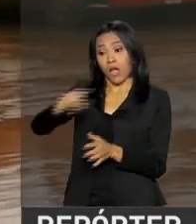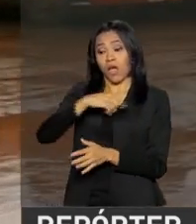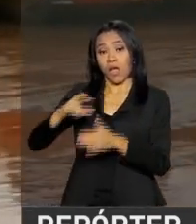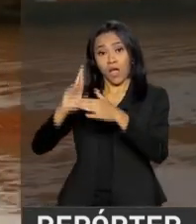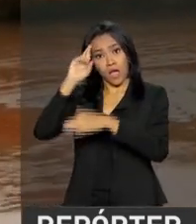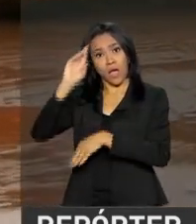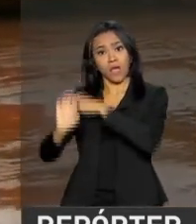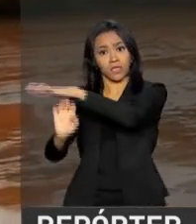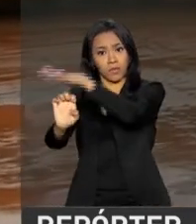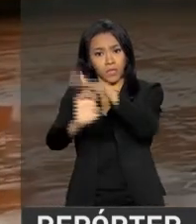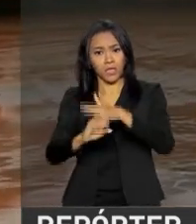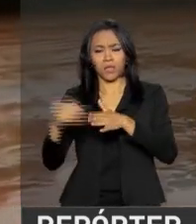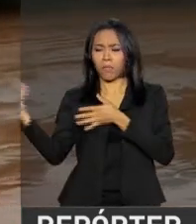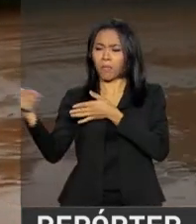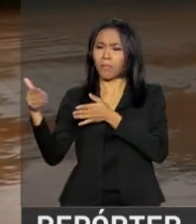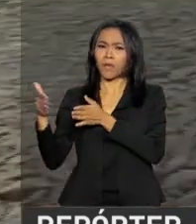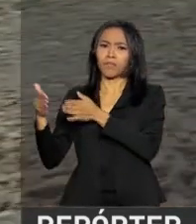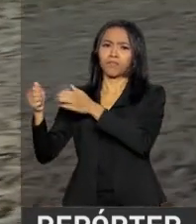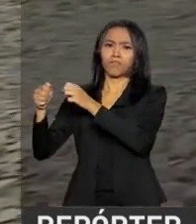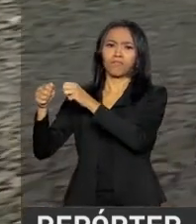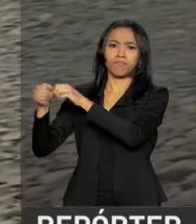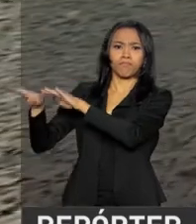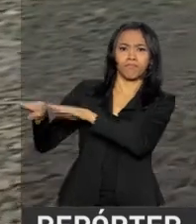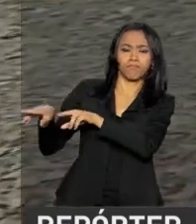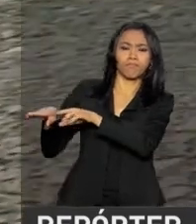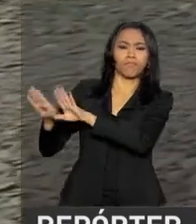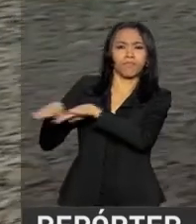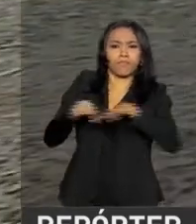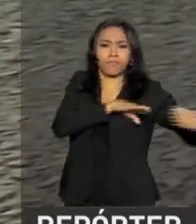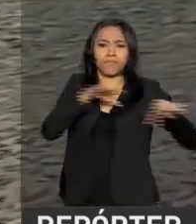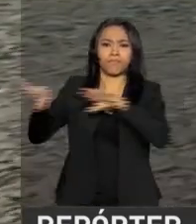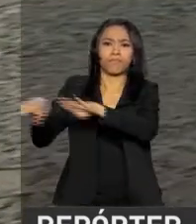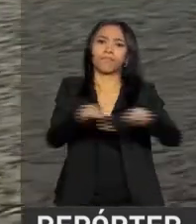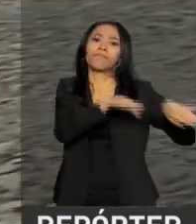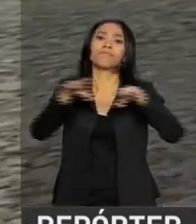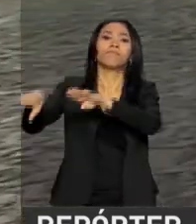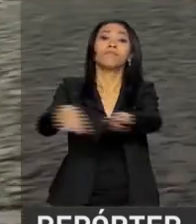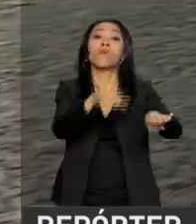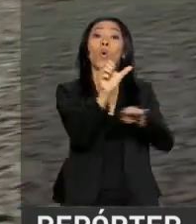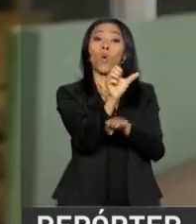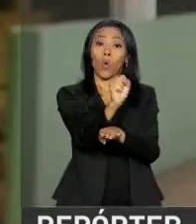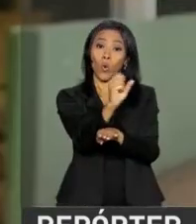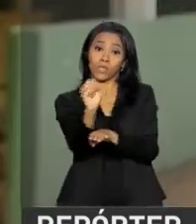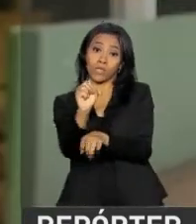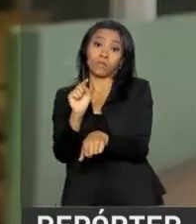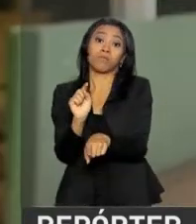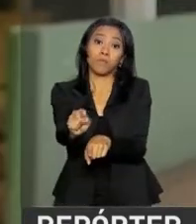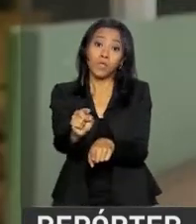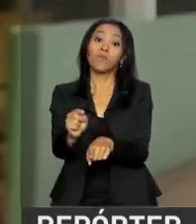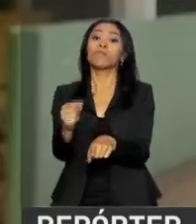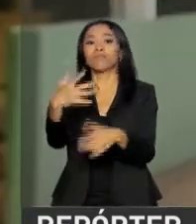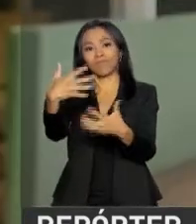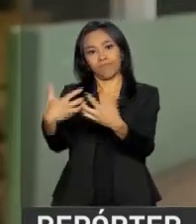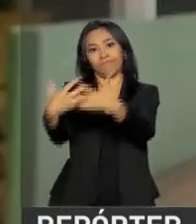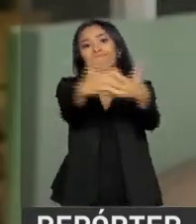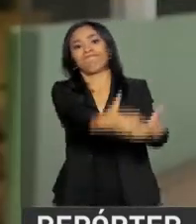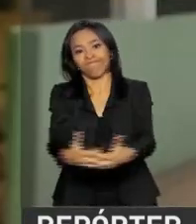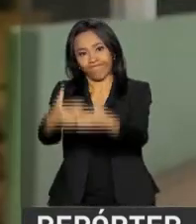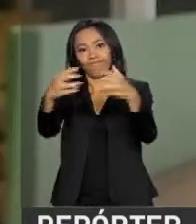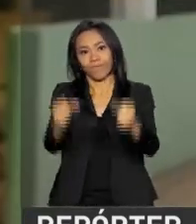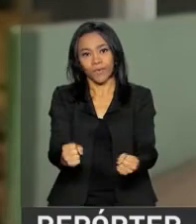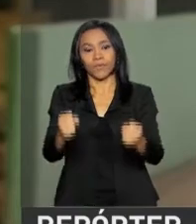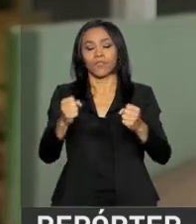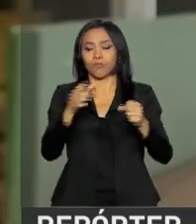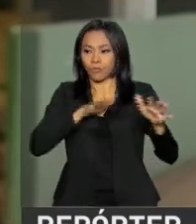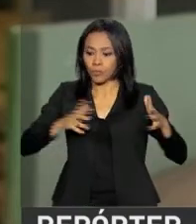800 caminhões no espaço que tem o tamanho de 300 campos de futebol é um gargalo que a gente tem que é o transporte eu